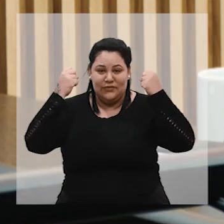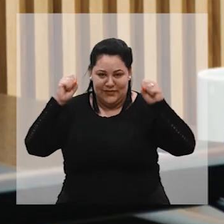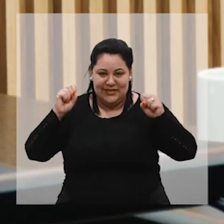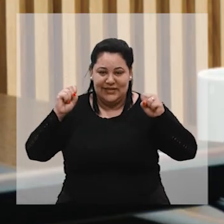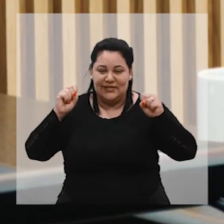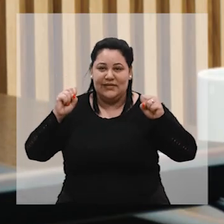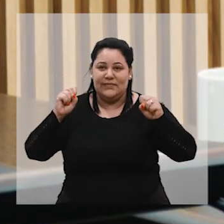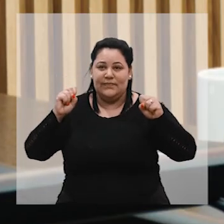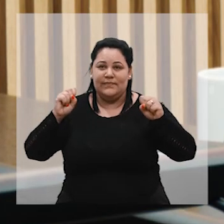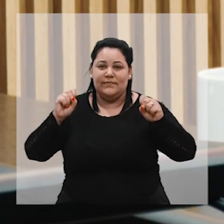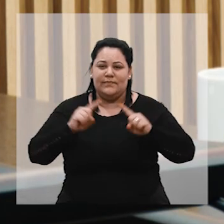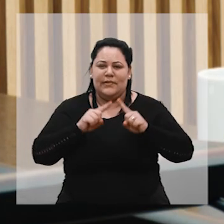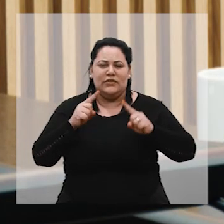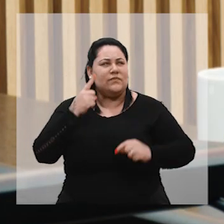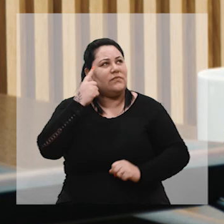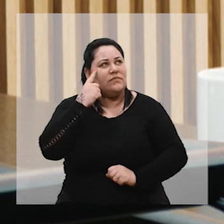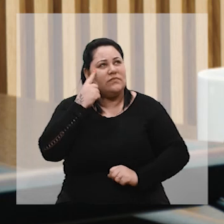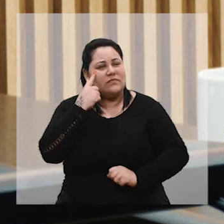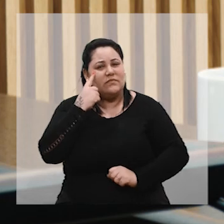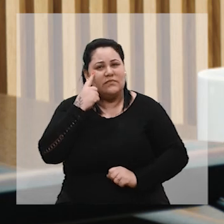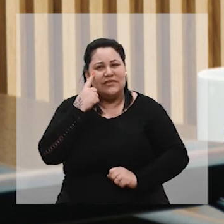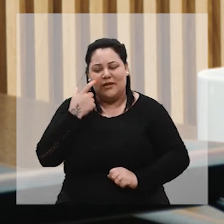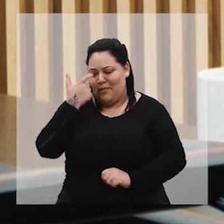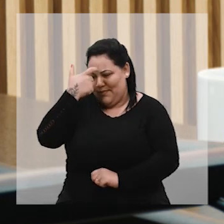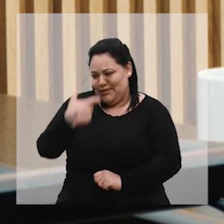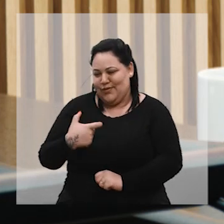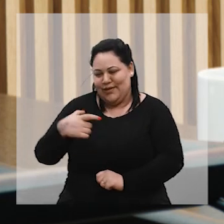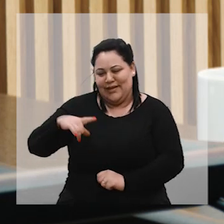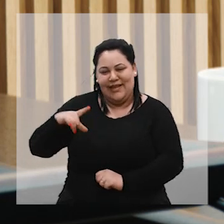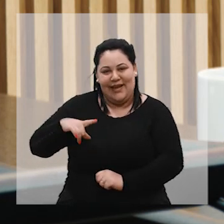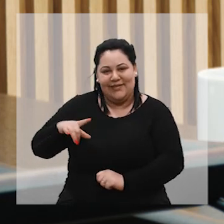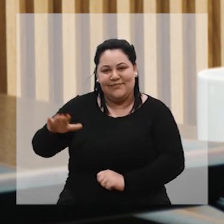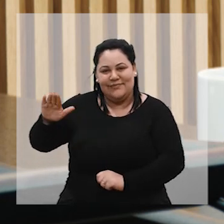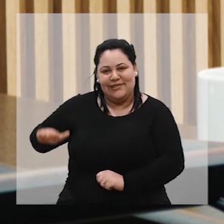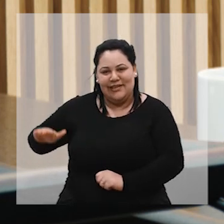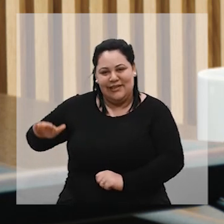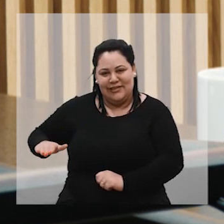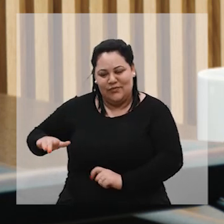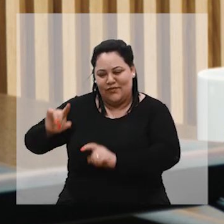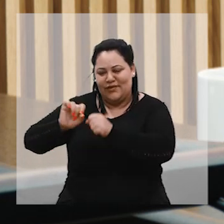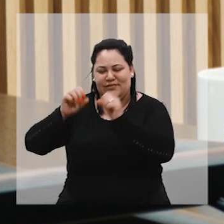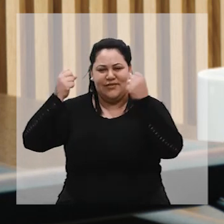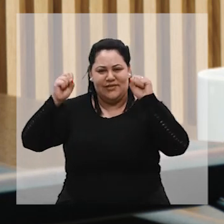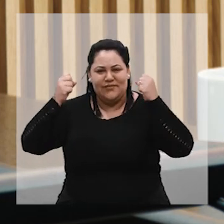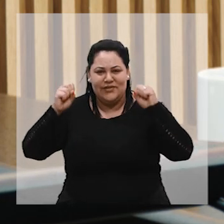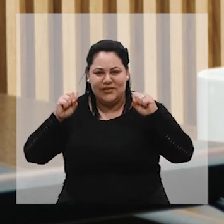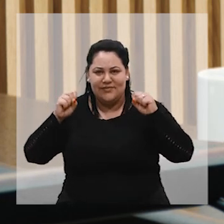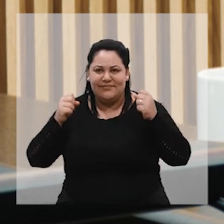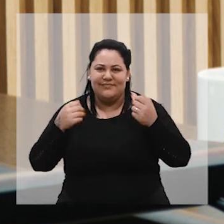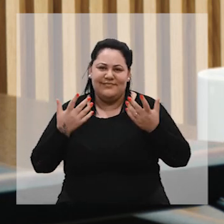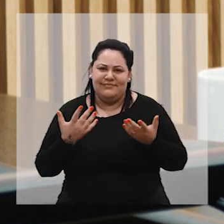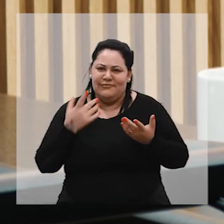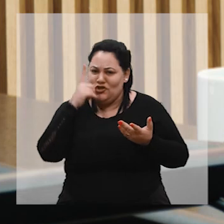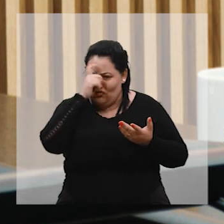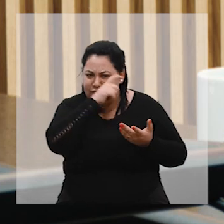em educação física, cara. E só que tu pensar numa pessoa com nanismo fazendo educação